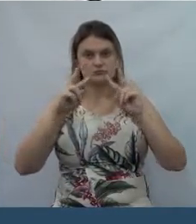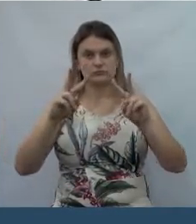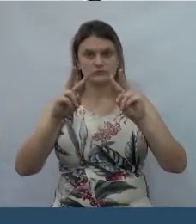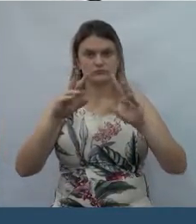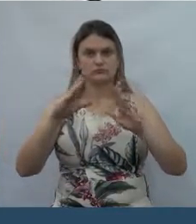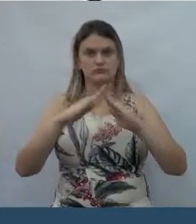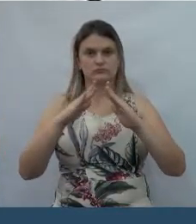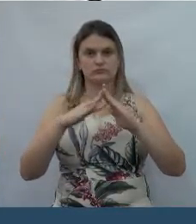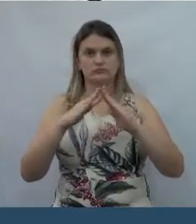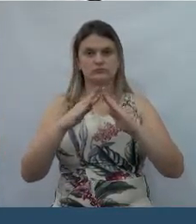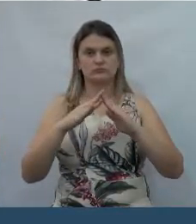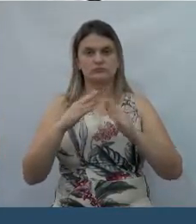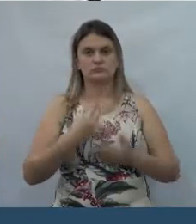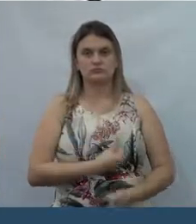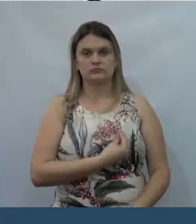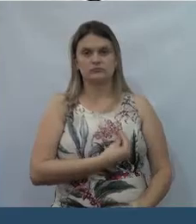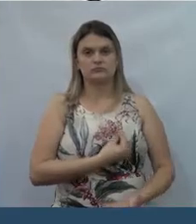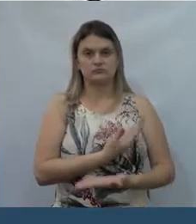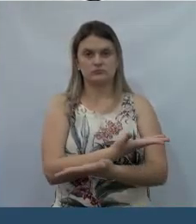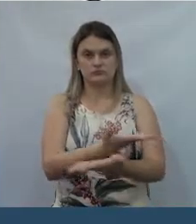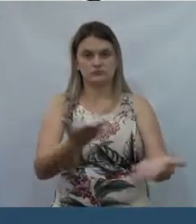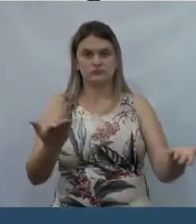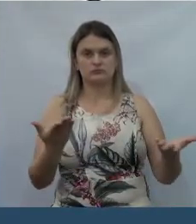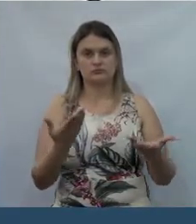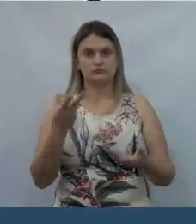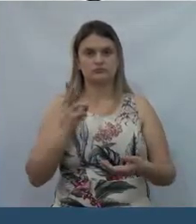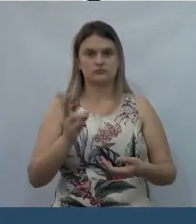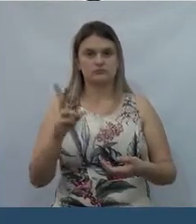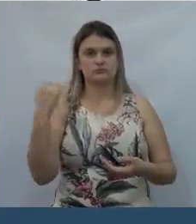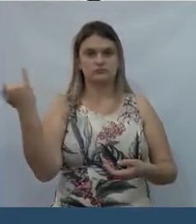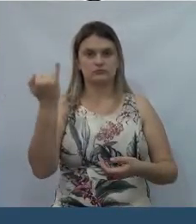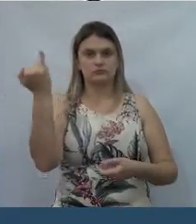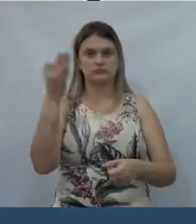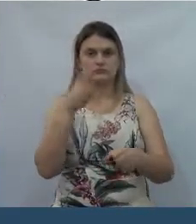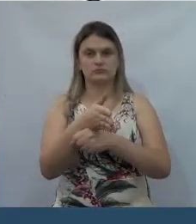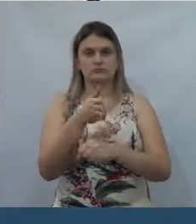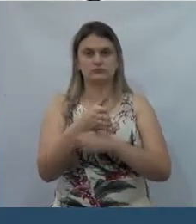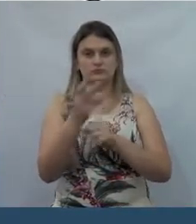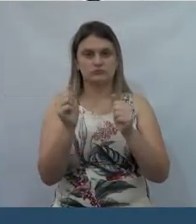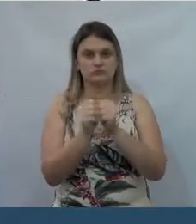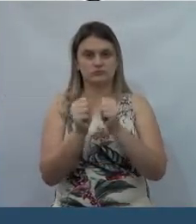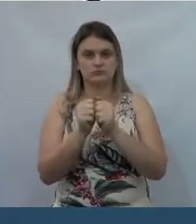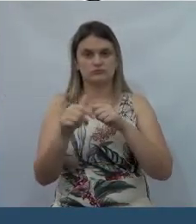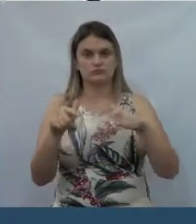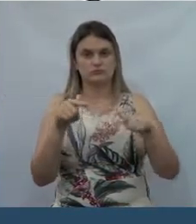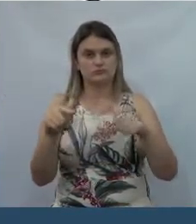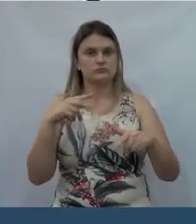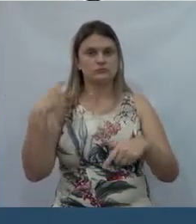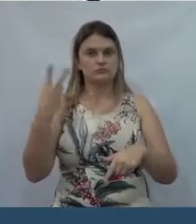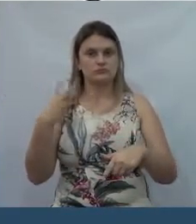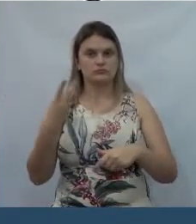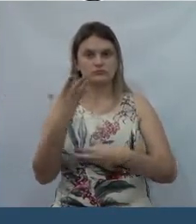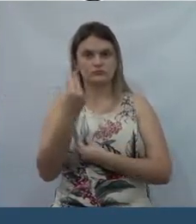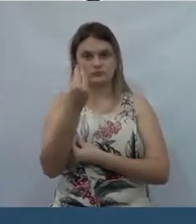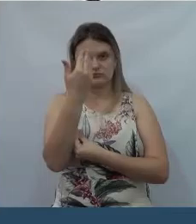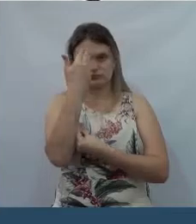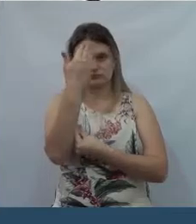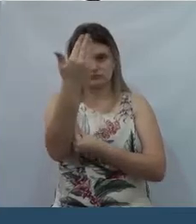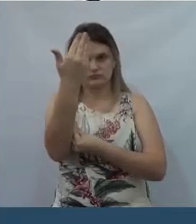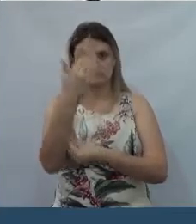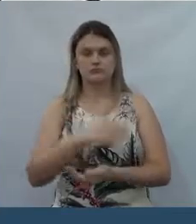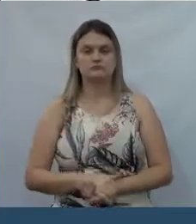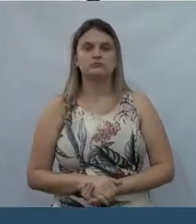com a presença, sempre importante a participação, acompanhar o trabalho desses vereadores. Muito obrigado.